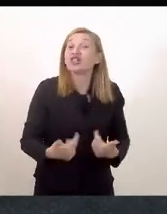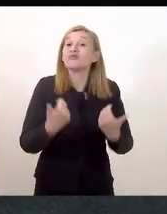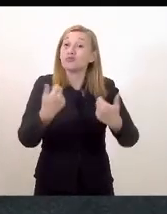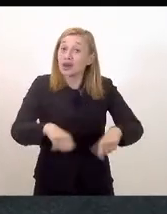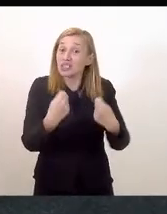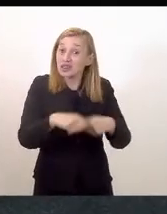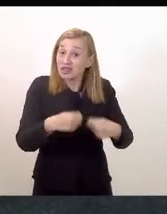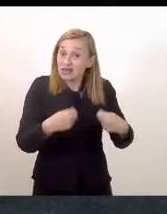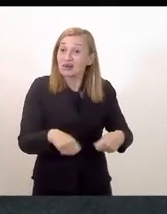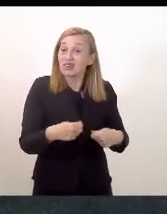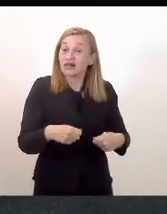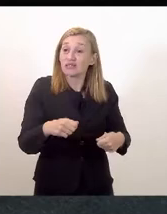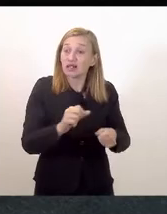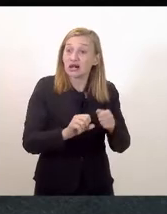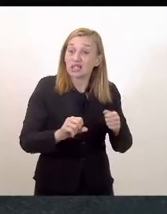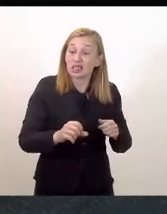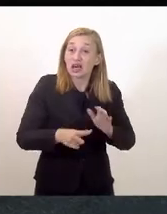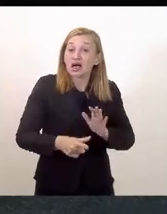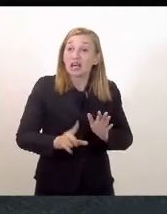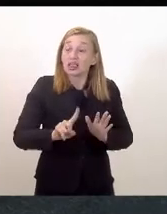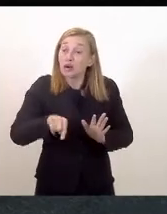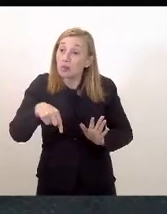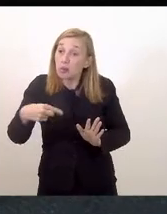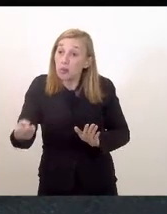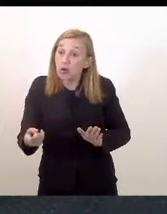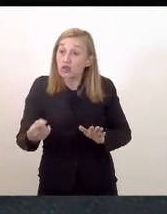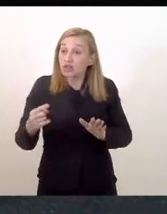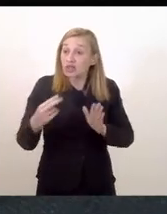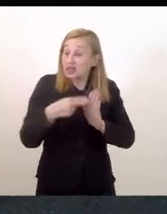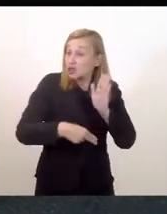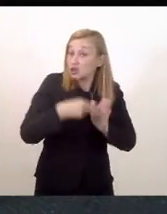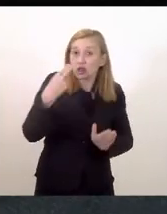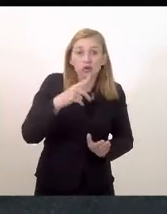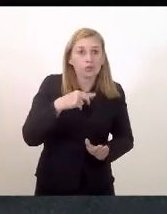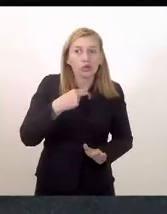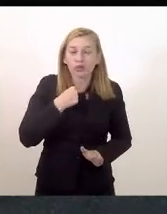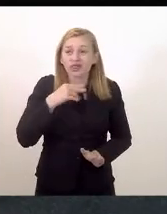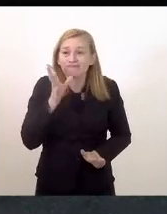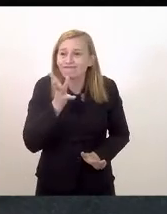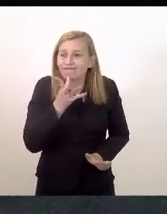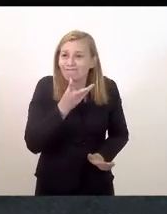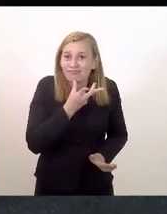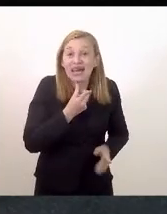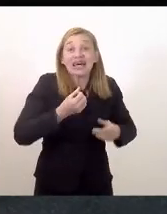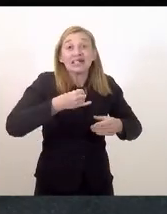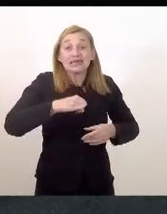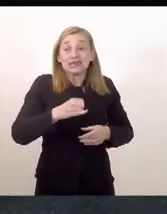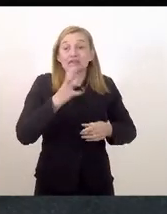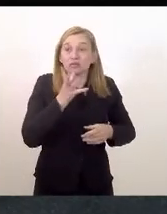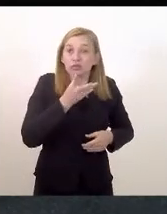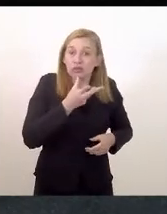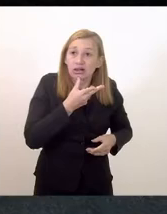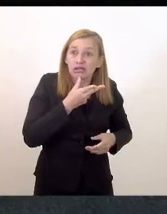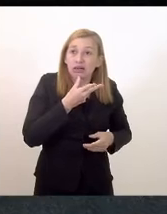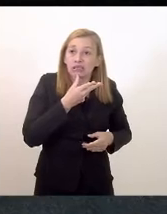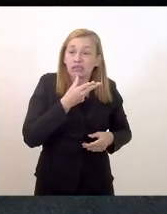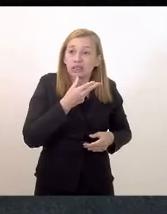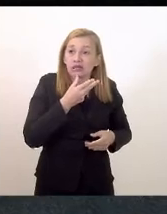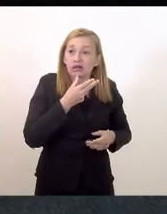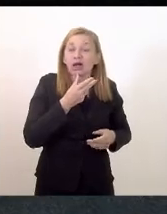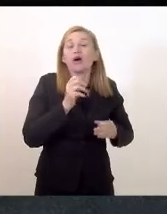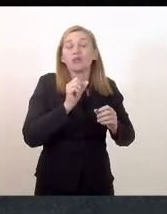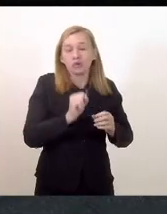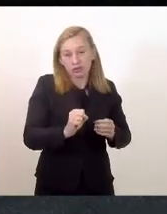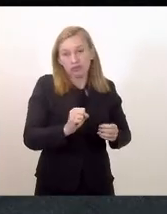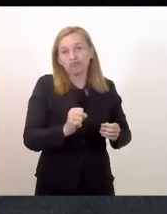fazer após a cirurgia, sem demorar muito tempo. Porque, senão, ela